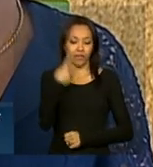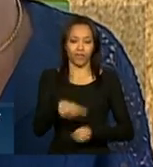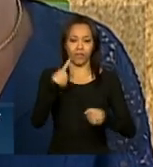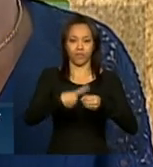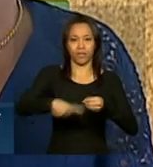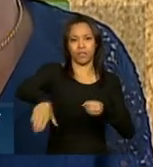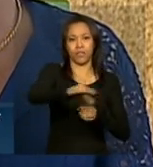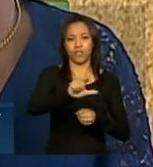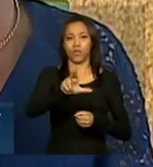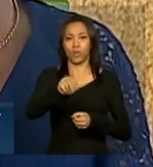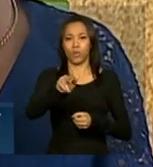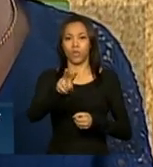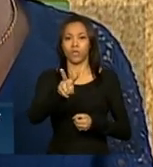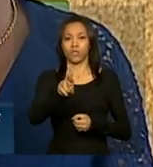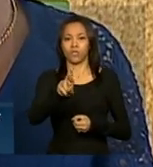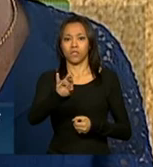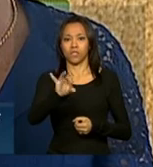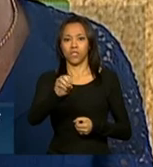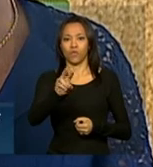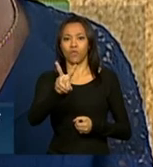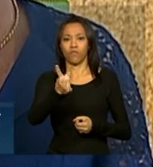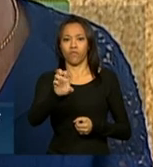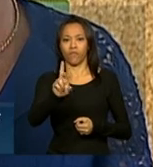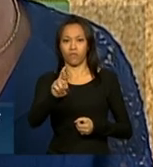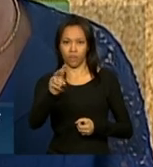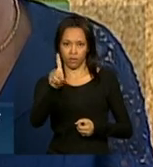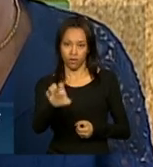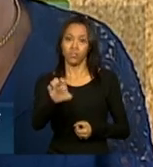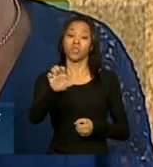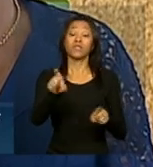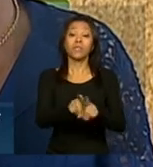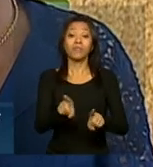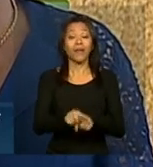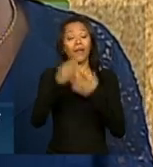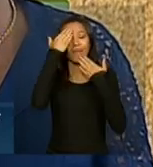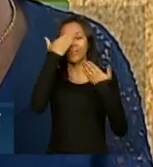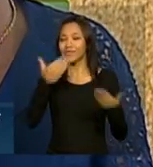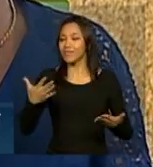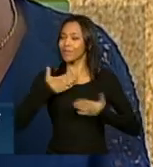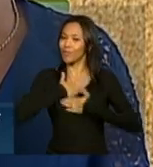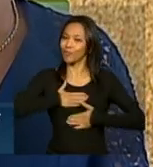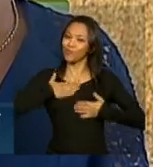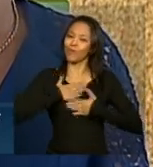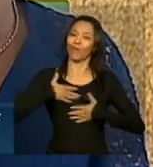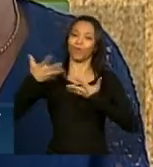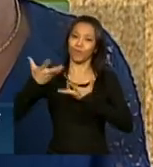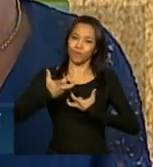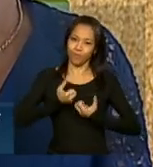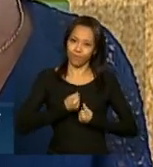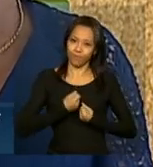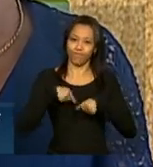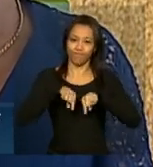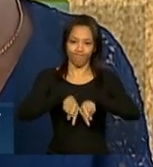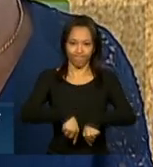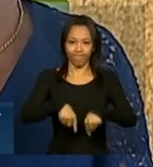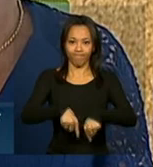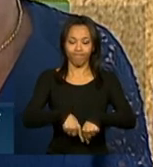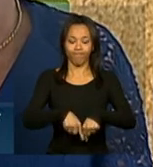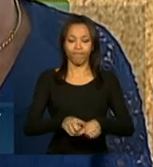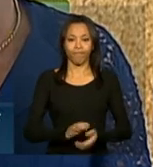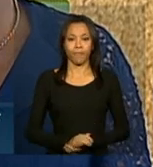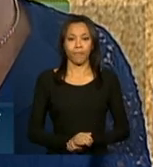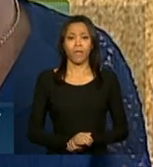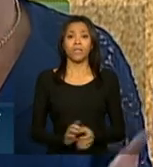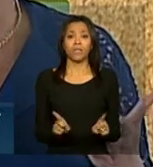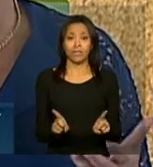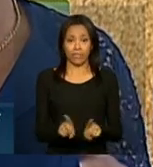Verde. Agradecer pela recepção, agradecer o acolhimento. E,